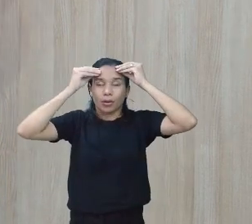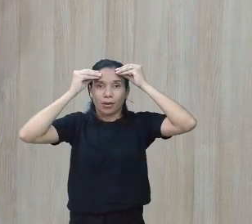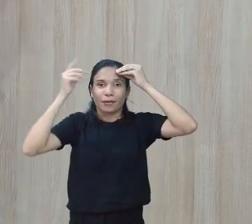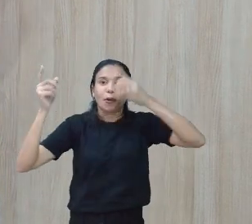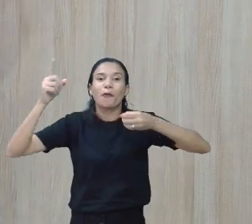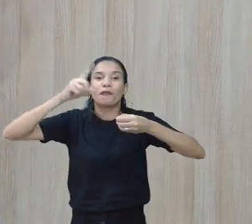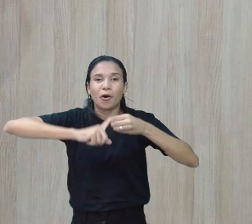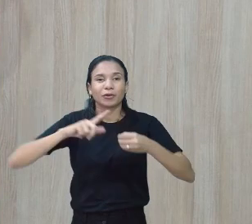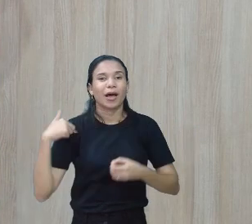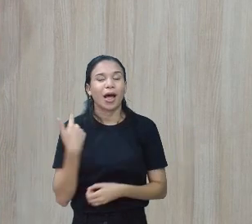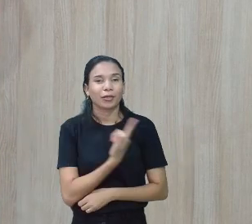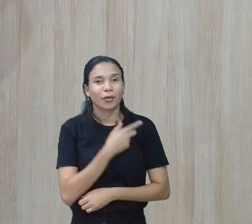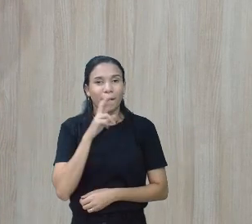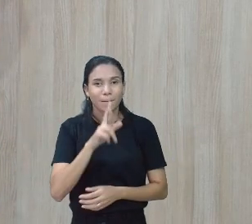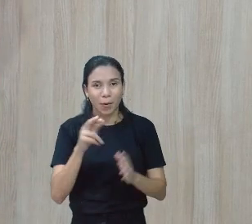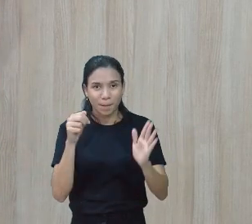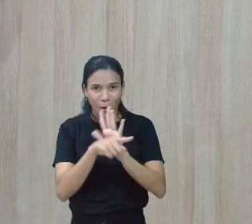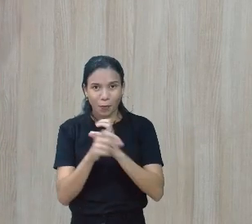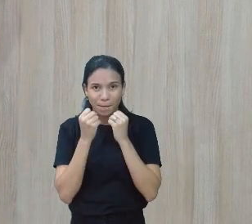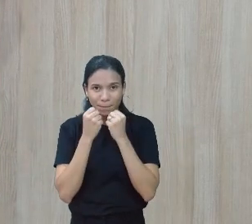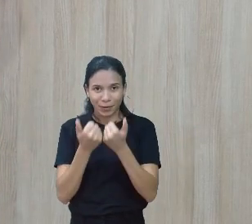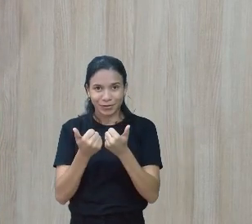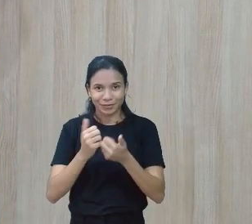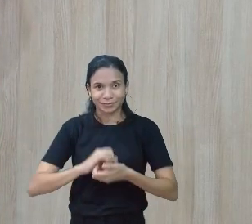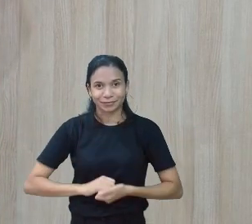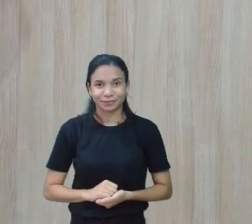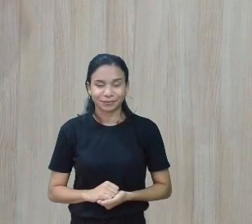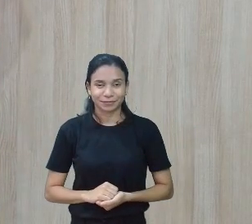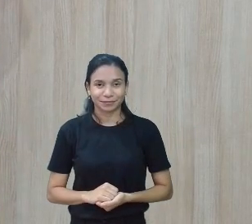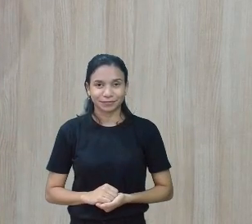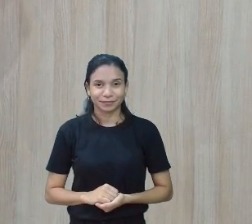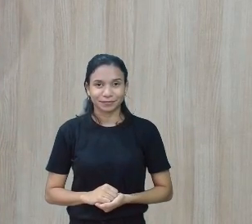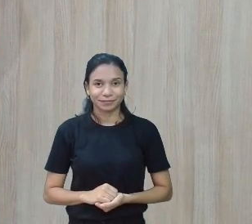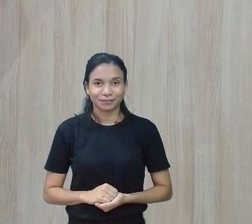gente volta e resolve a questão, beleza?